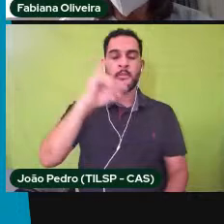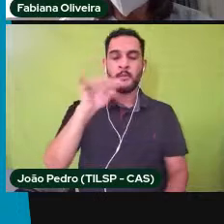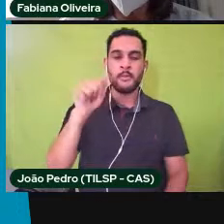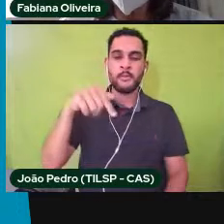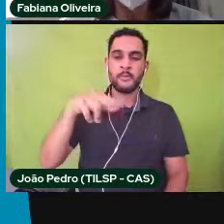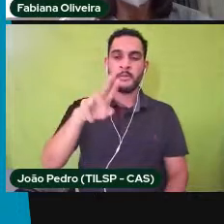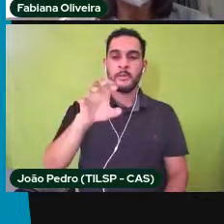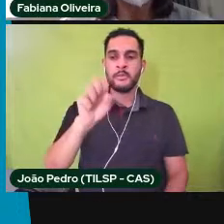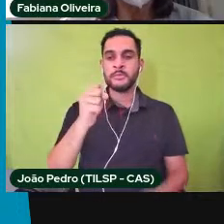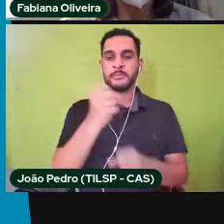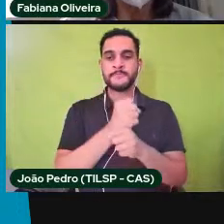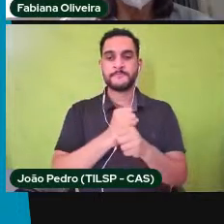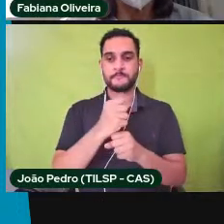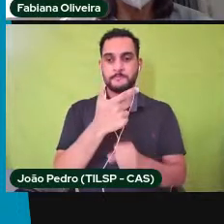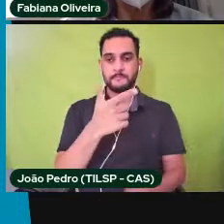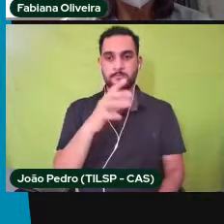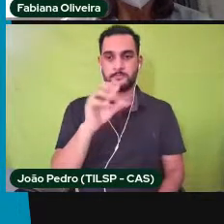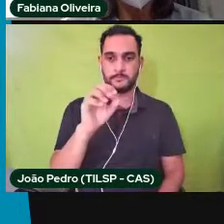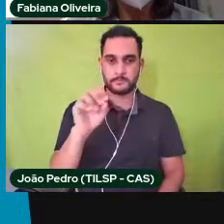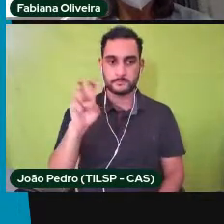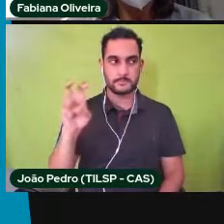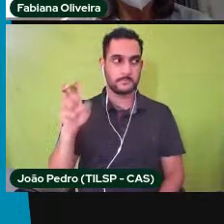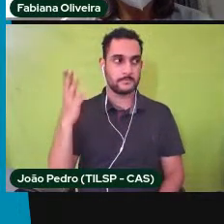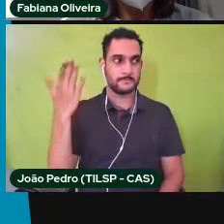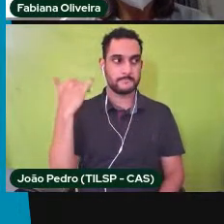2005, quando ele fez o relatório,